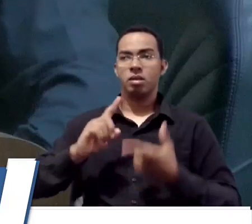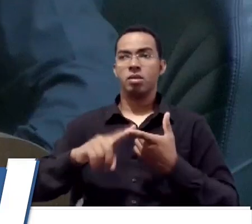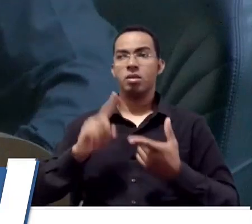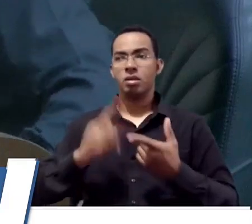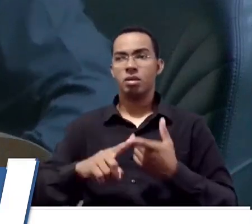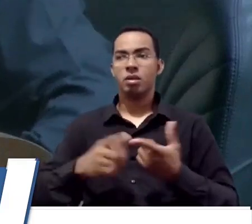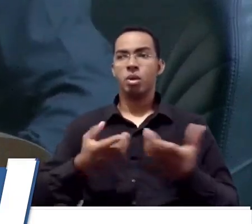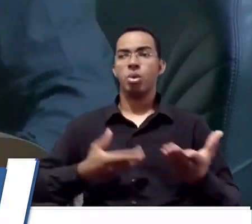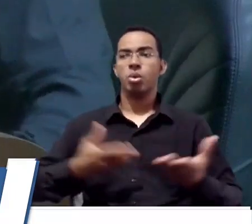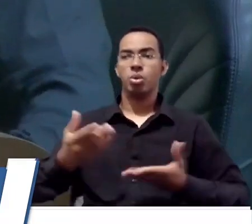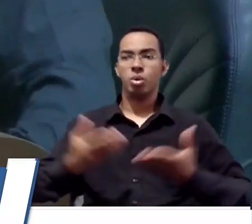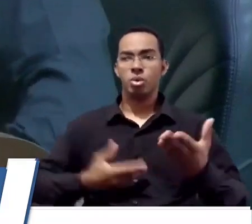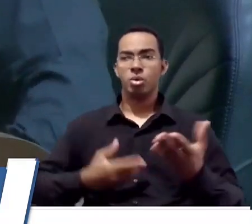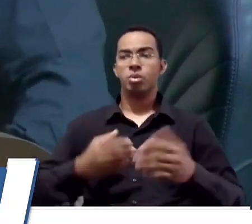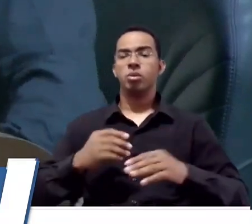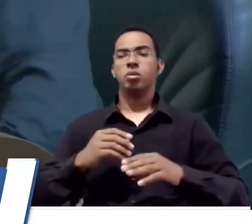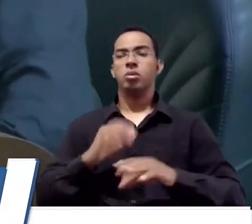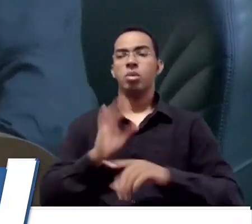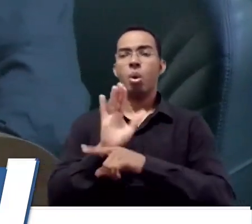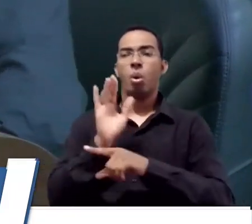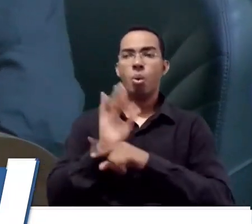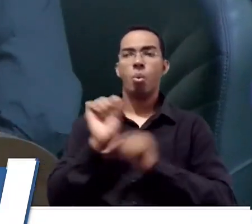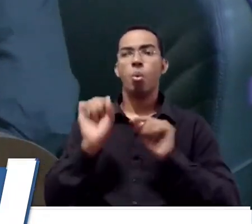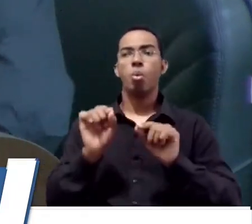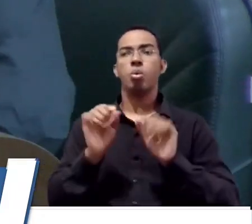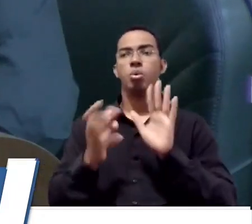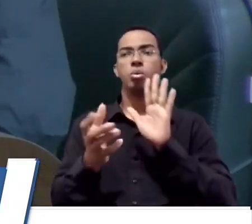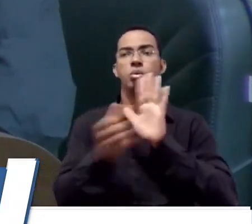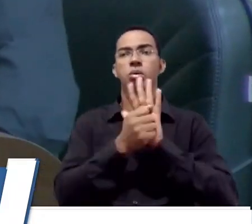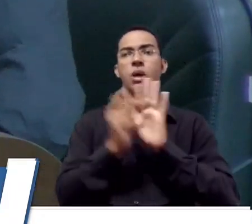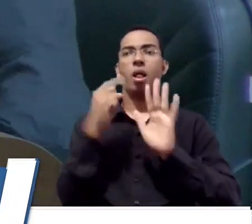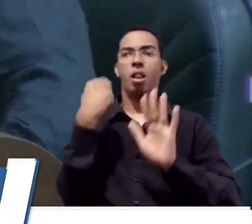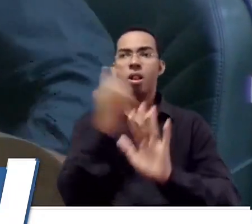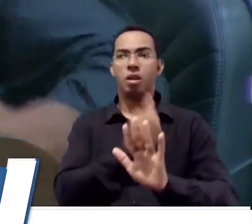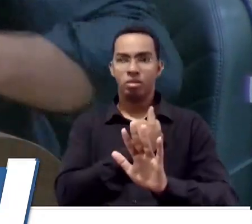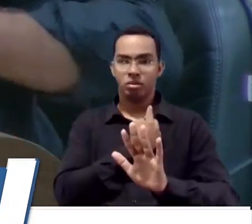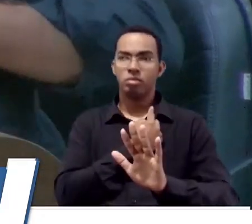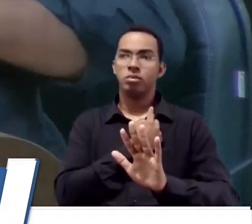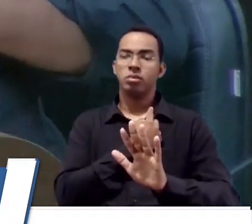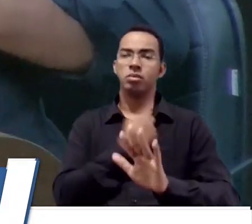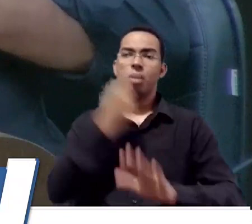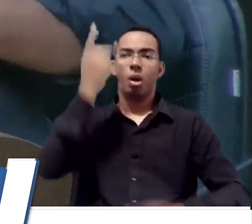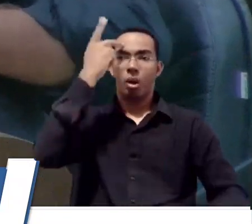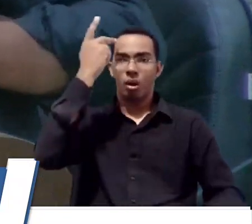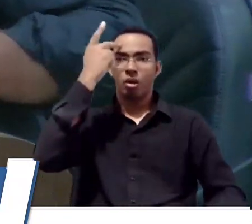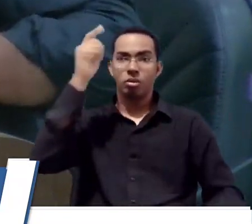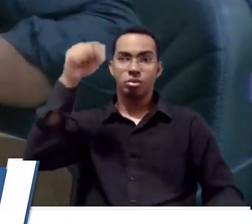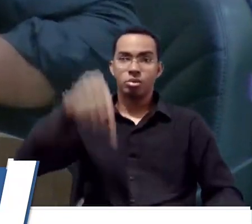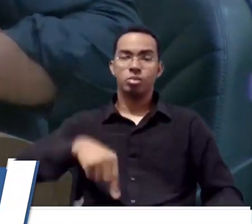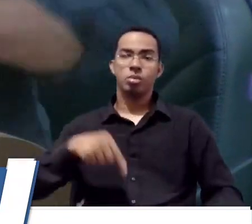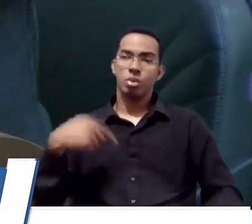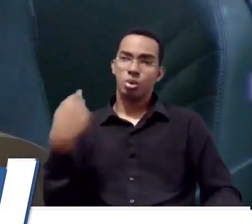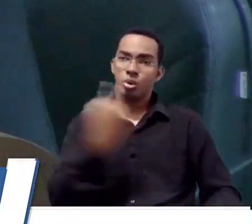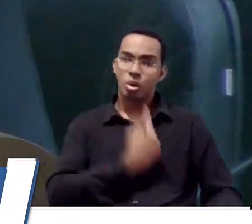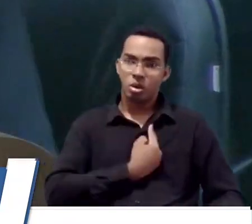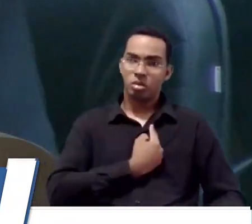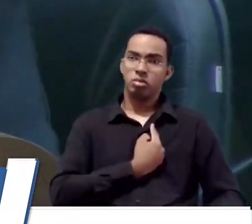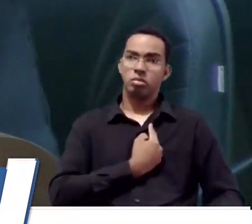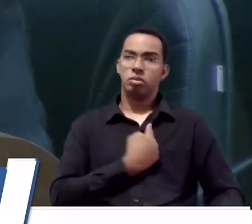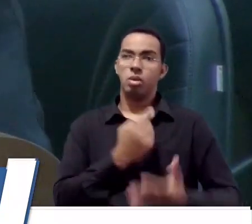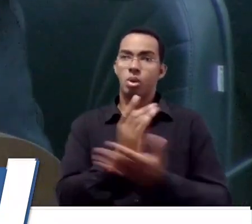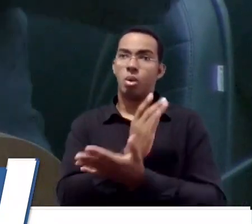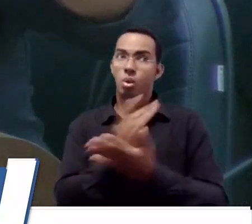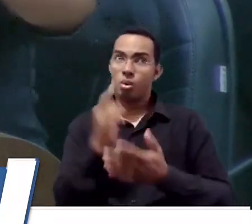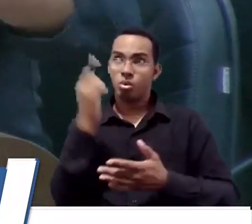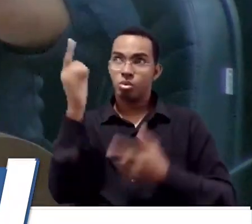servidores, colaboradores, é o patrimônio nosso da capital paulista, que é nosso. Alguns aí